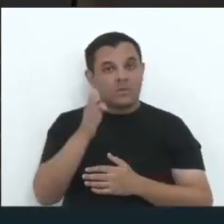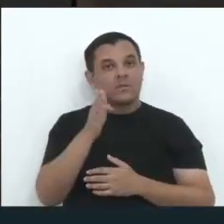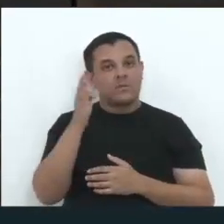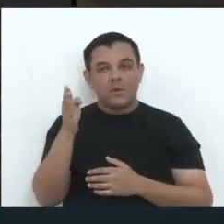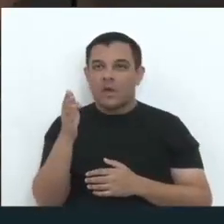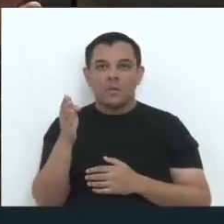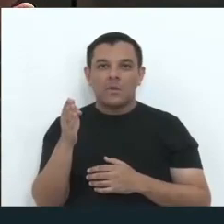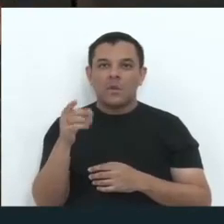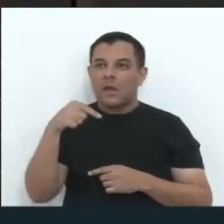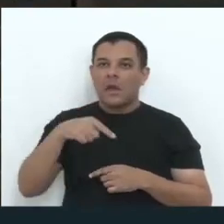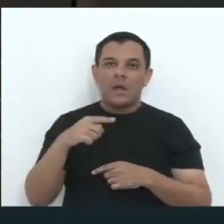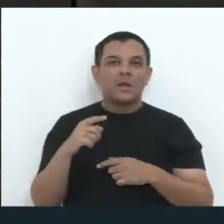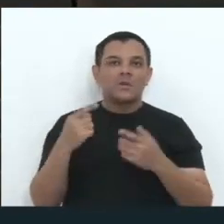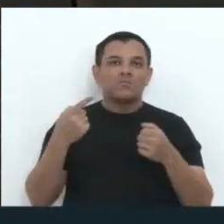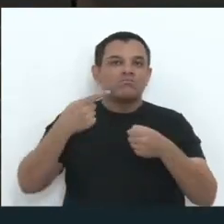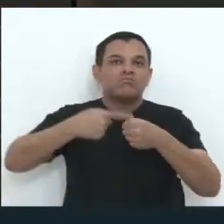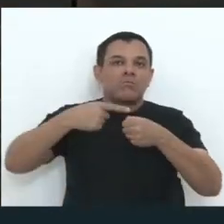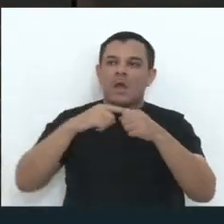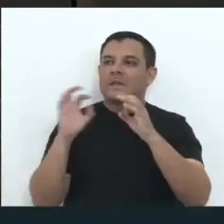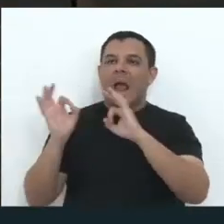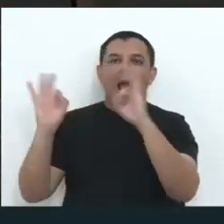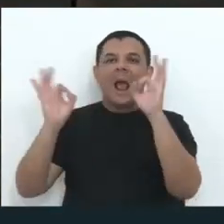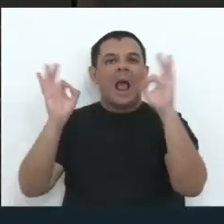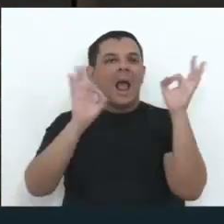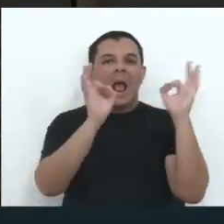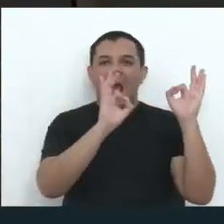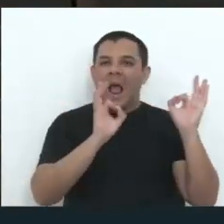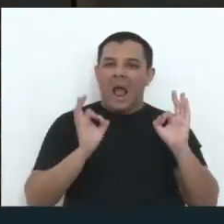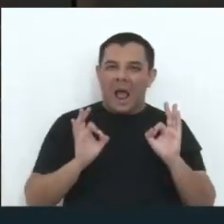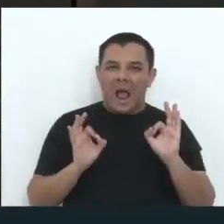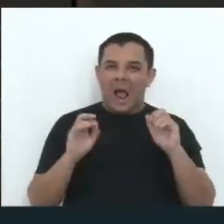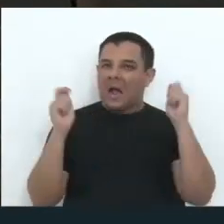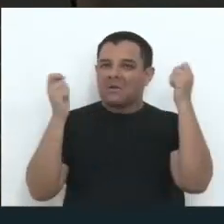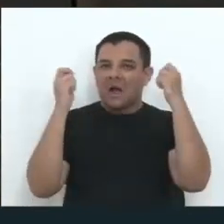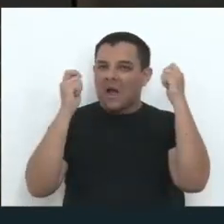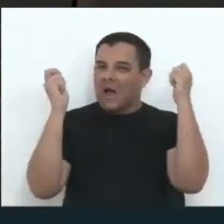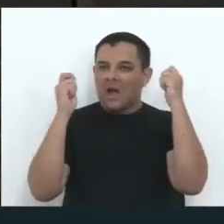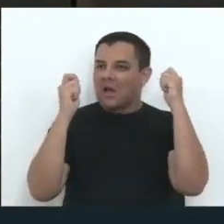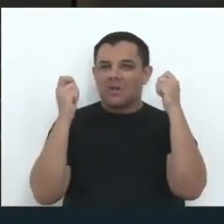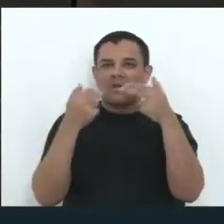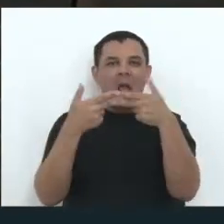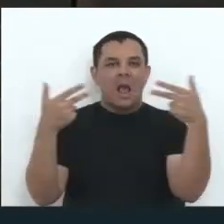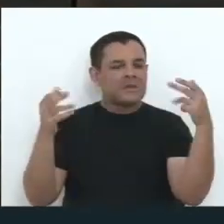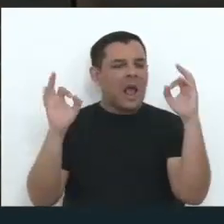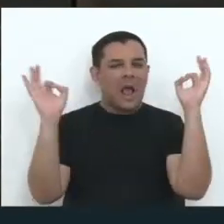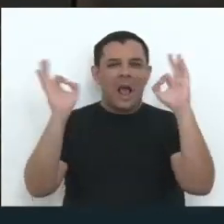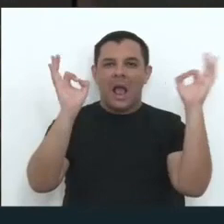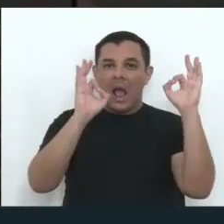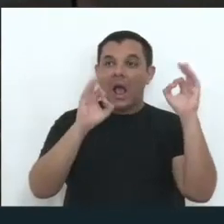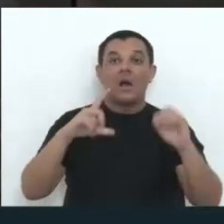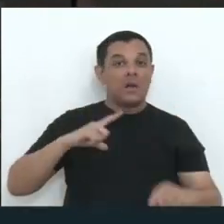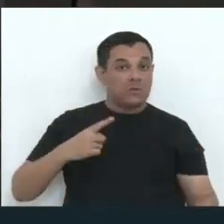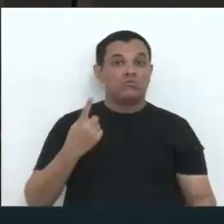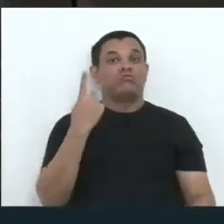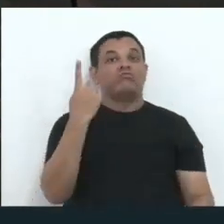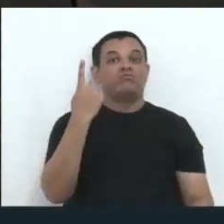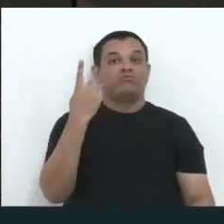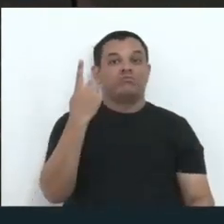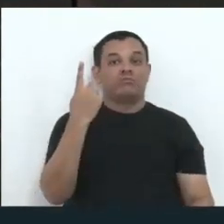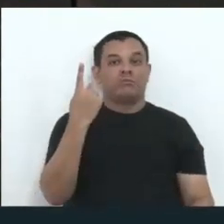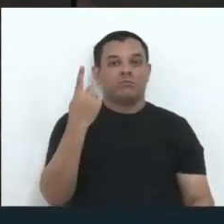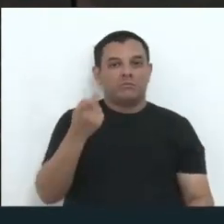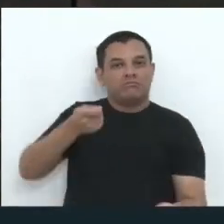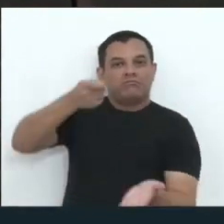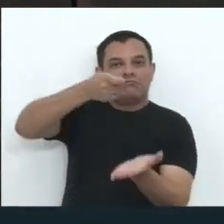tem absolutamente nada. Não existe nada em Guarulhos. Nem um evento, nem um festival. Quando se promove alguma coisa, vai lá e vai punir as pessoas que